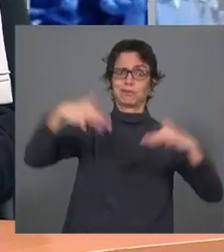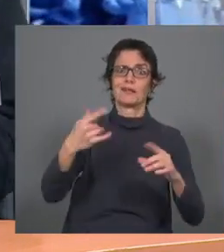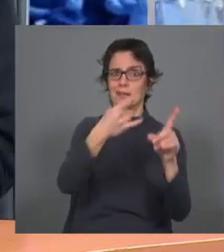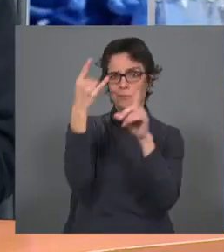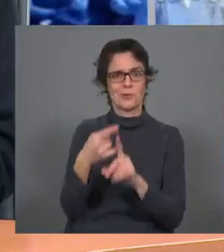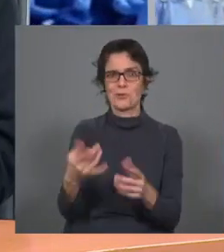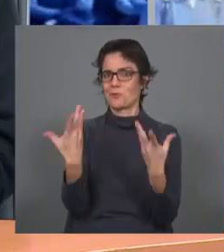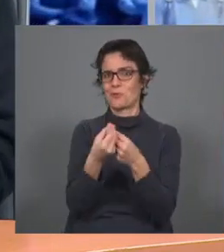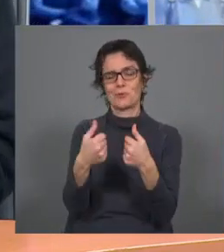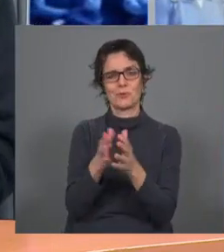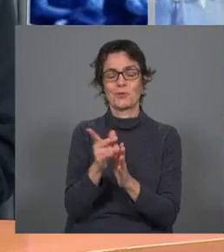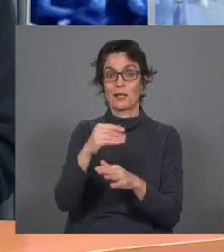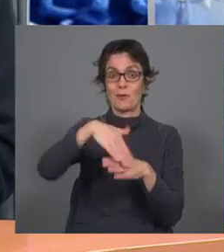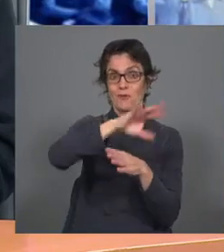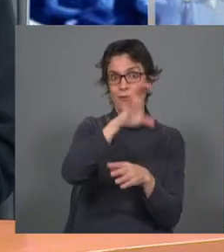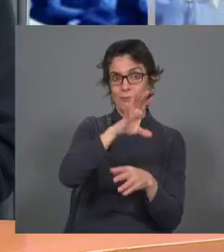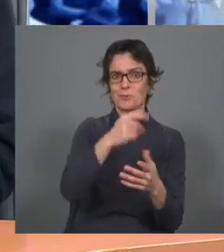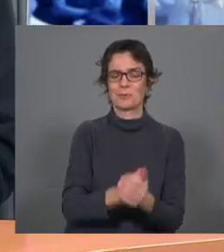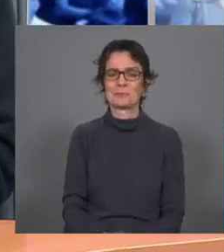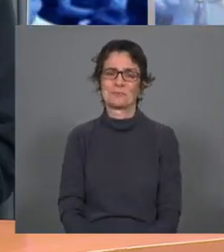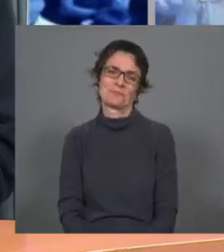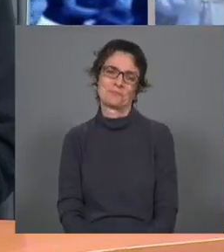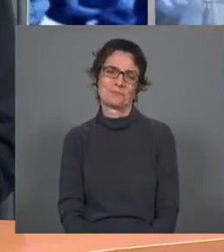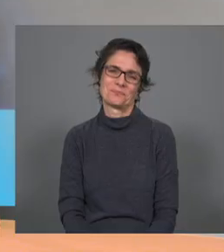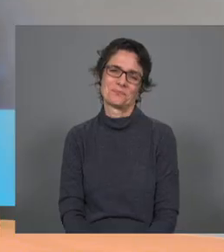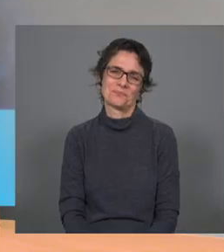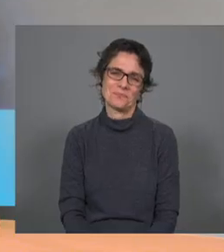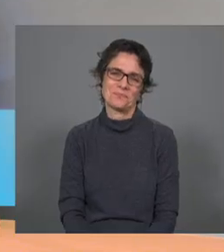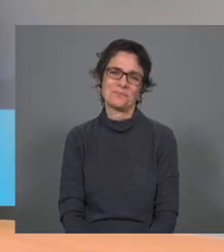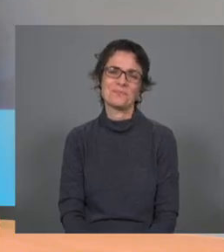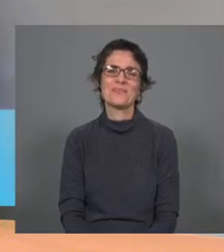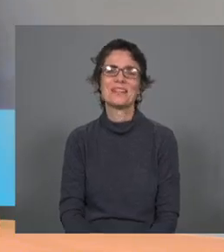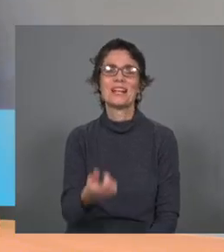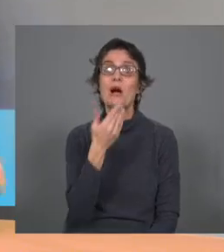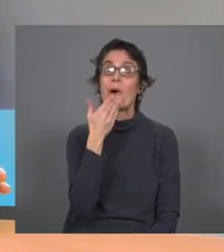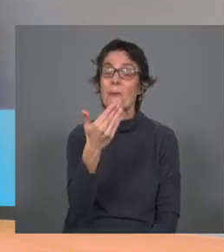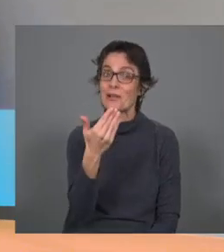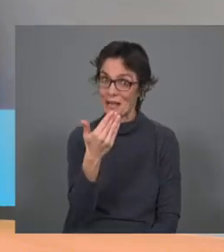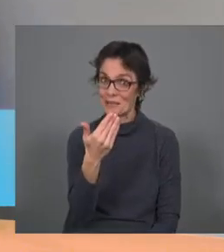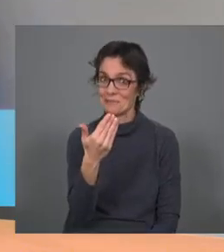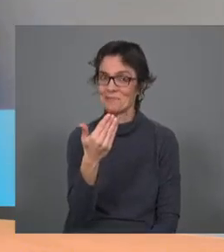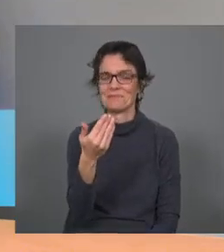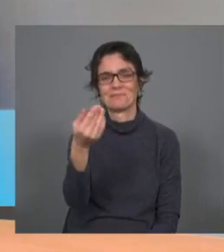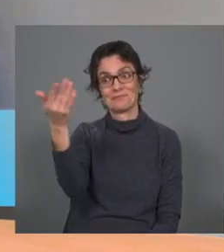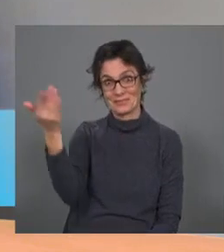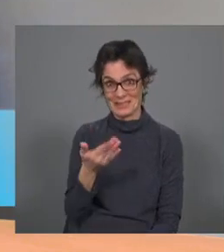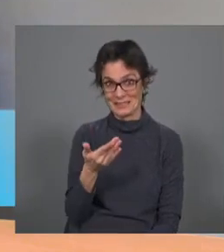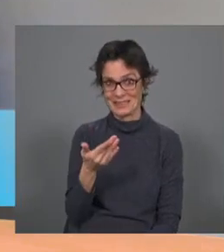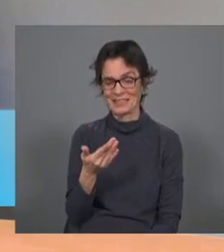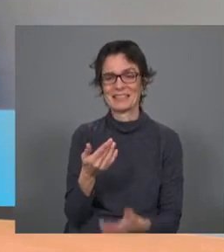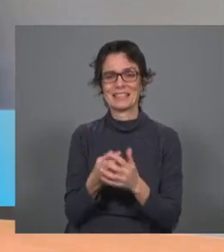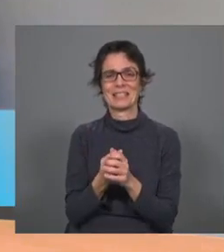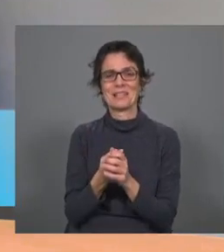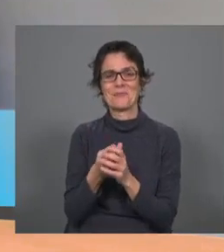de fora do país. Muito bem, Guilherme Portela, muito obrigado por trazer aqui a forma dinâmica e funcional